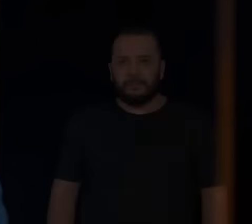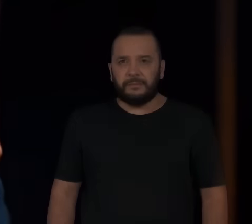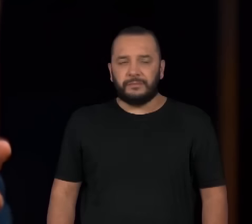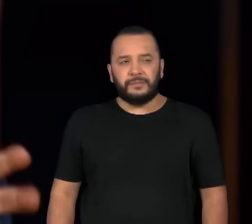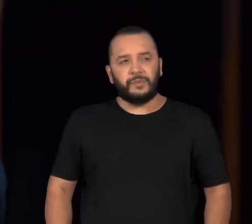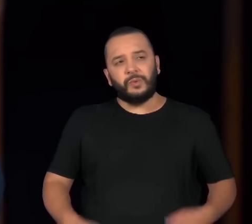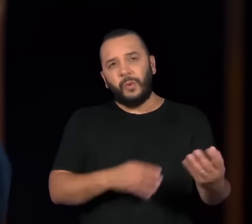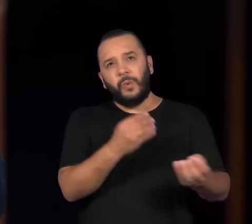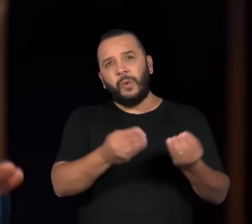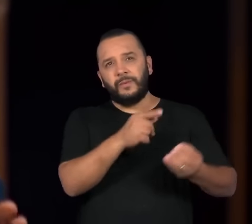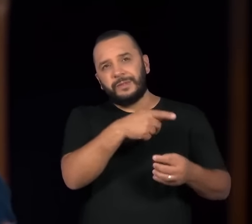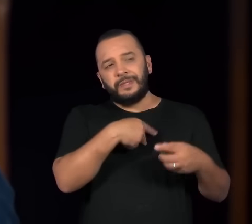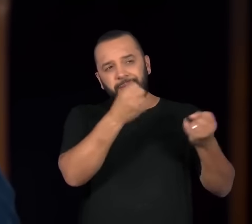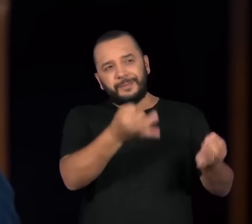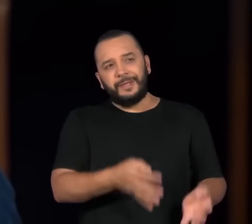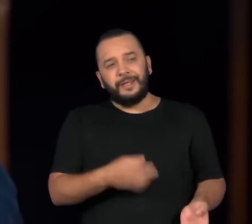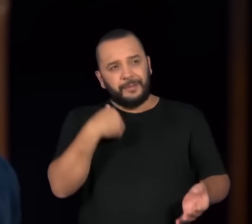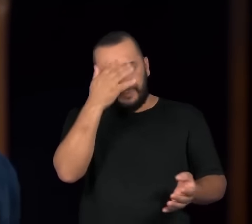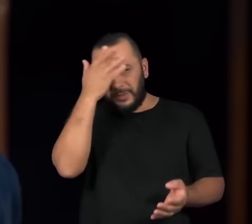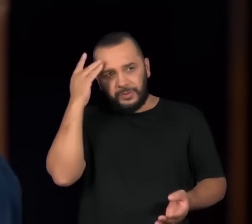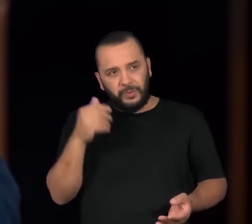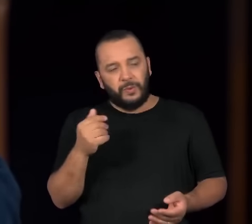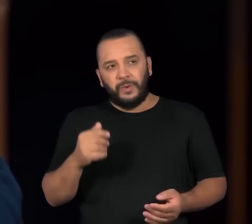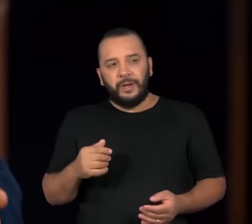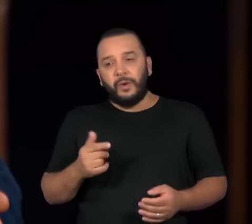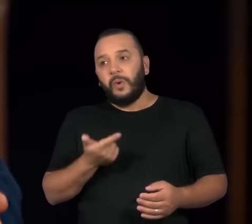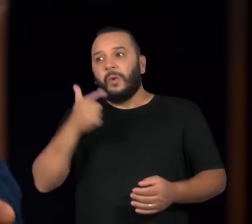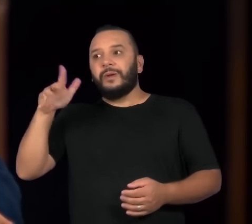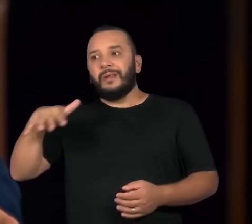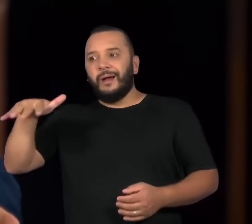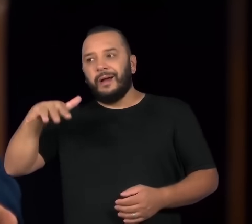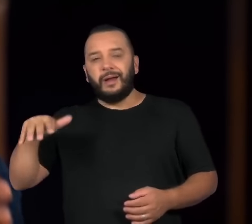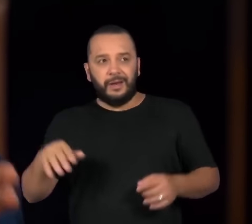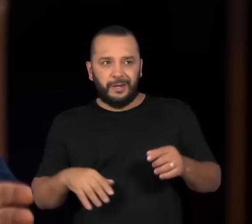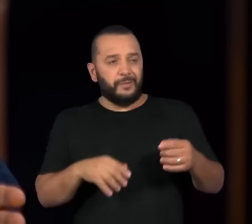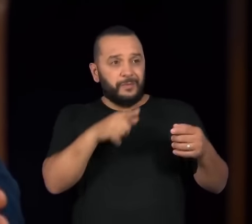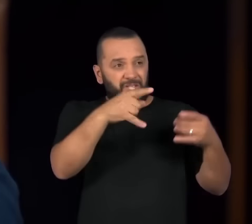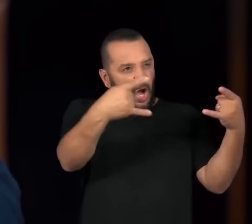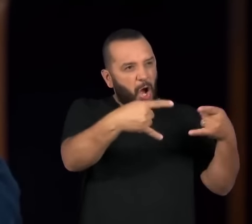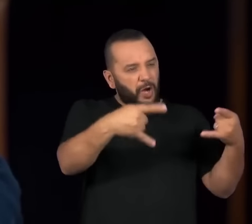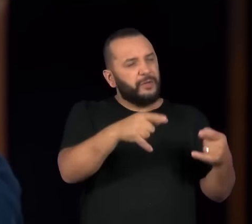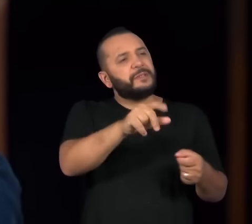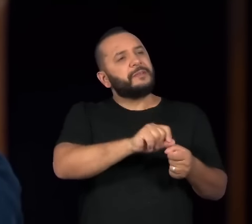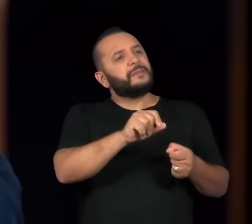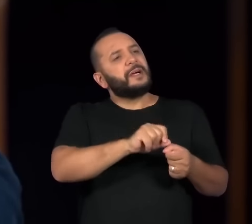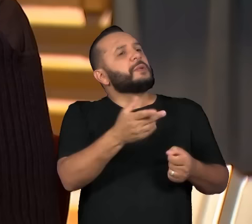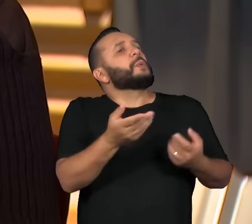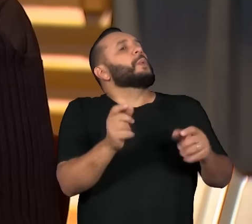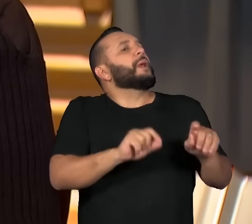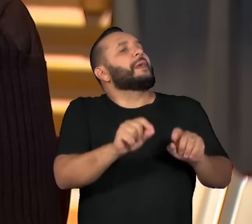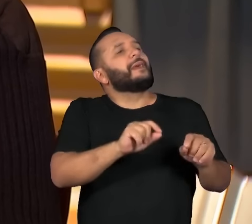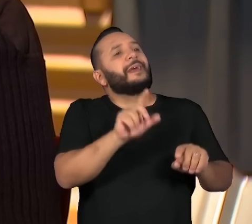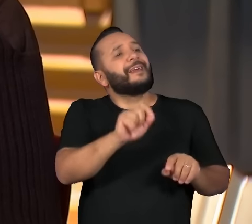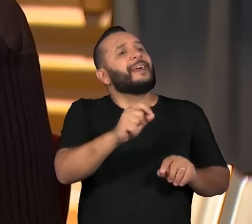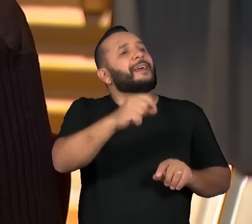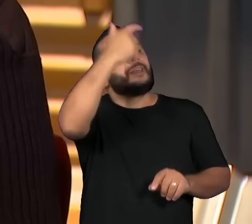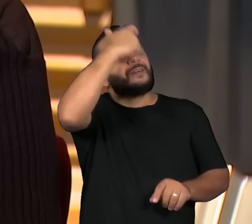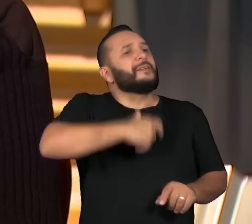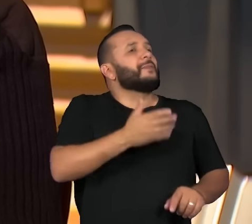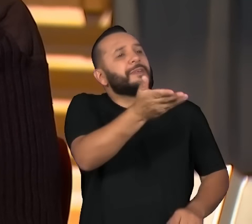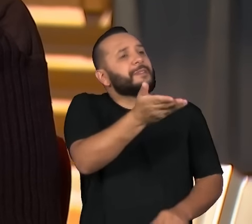Como que você explica para quem não é do rock o que você faz e quem você é? Uau!